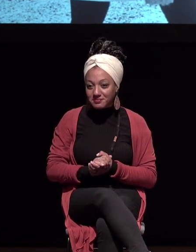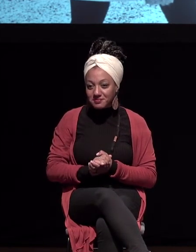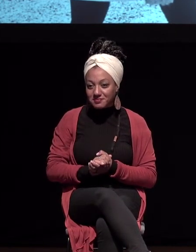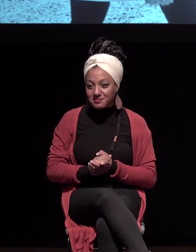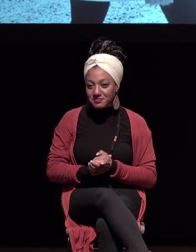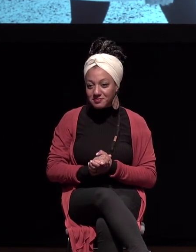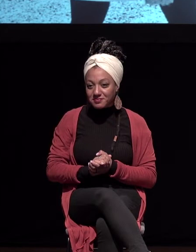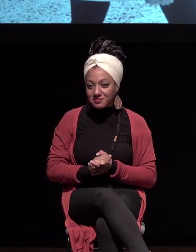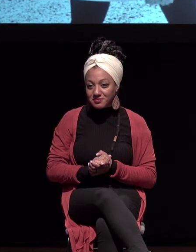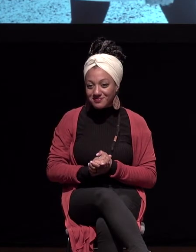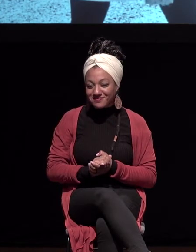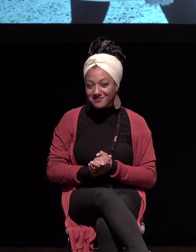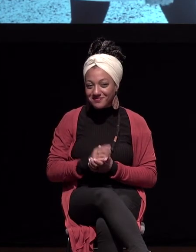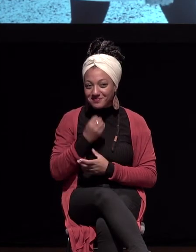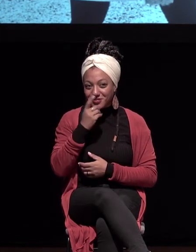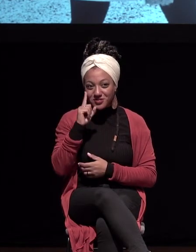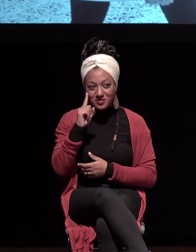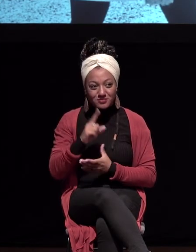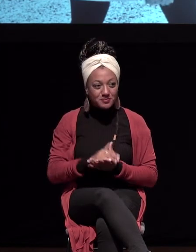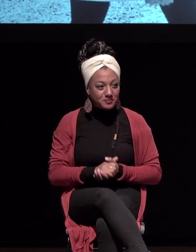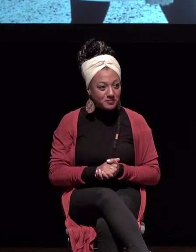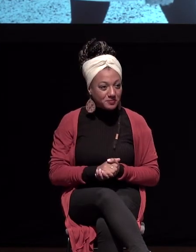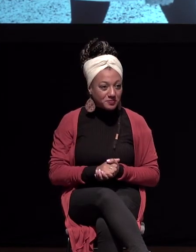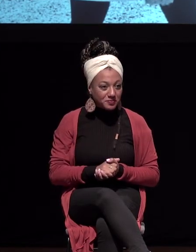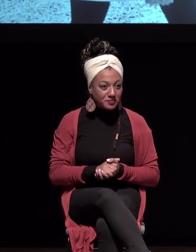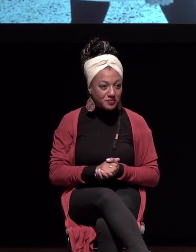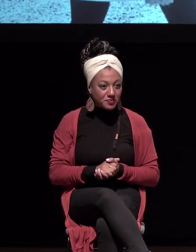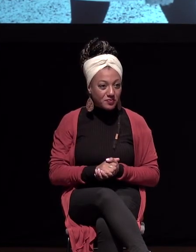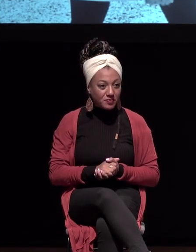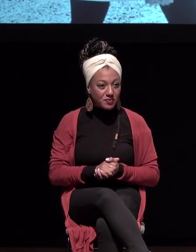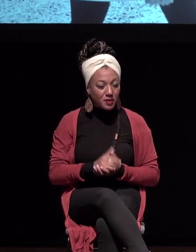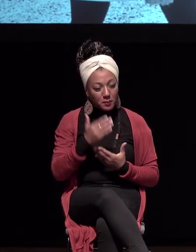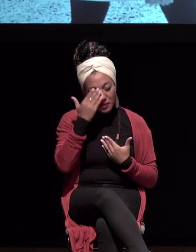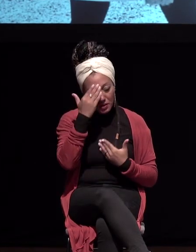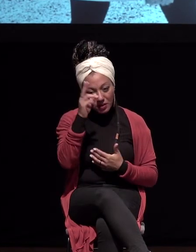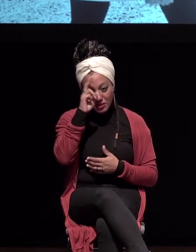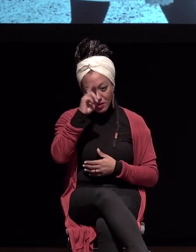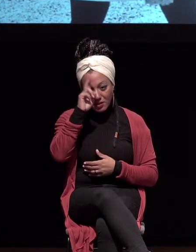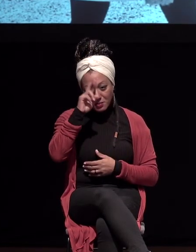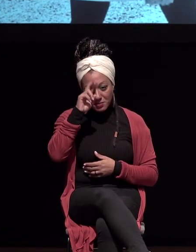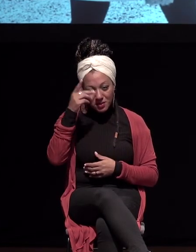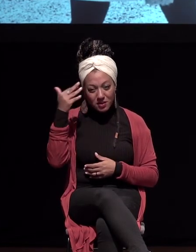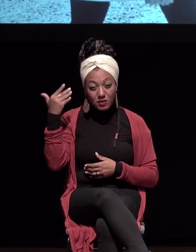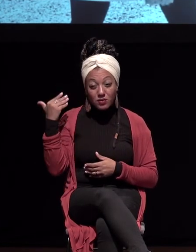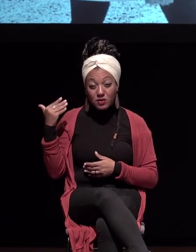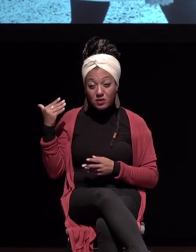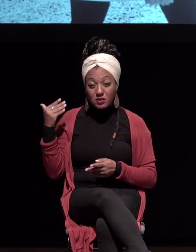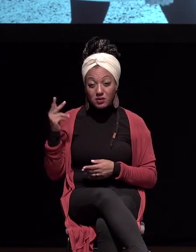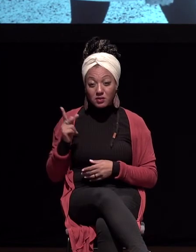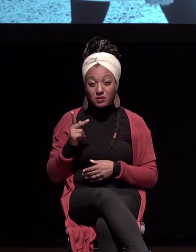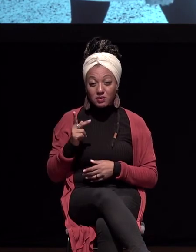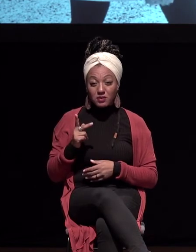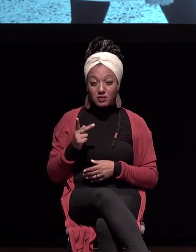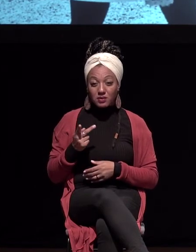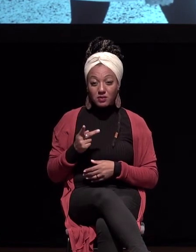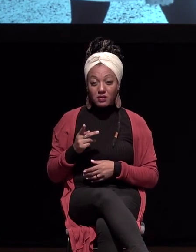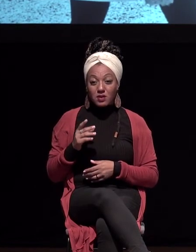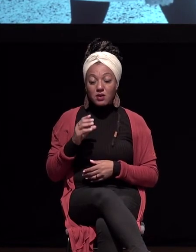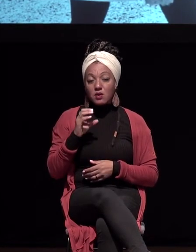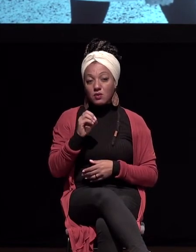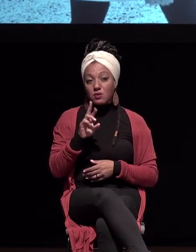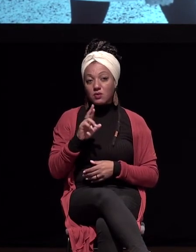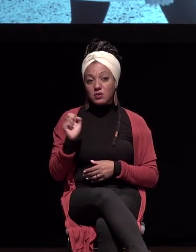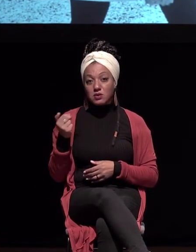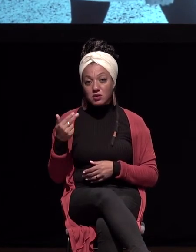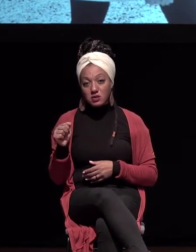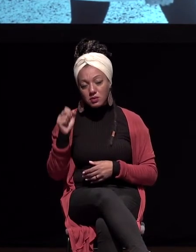Bom dia. Primeiro, Hanna, obrigado pela lembrança. Tá? Sem sombra de dúvidas, você